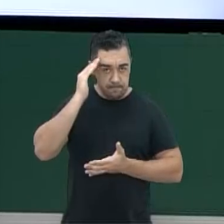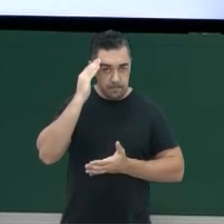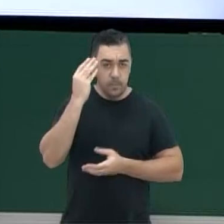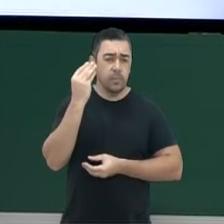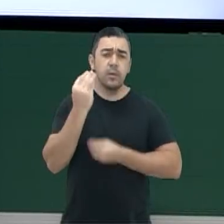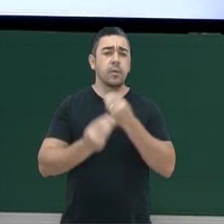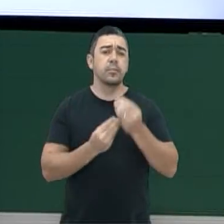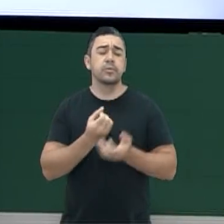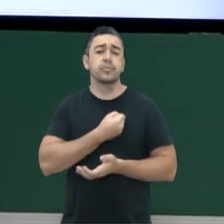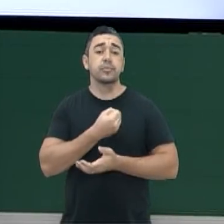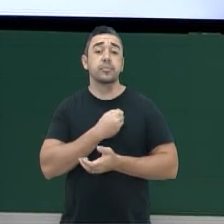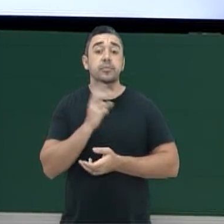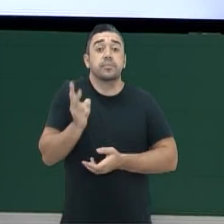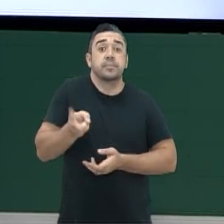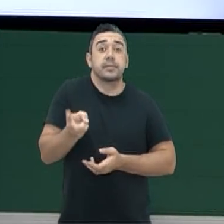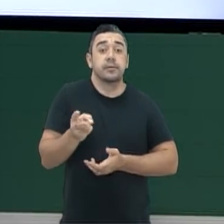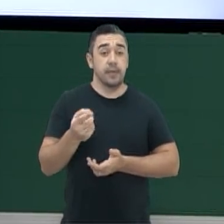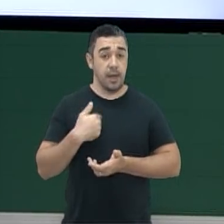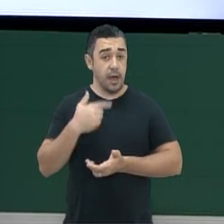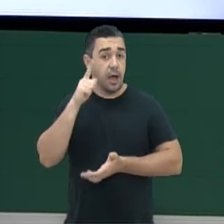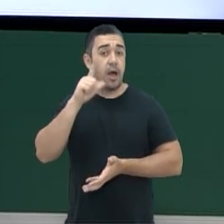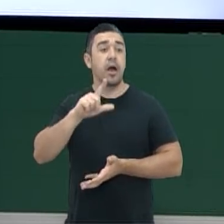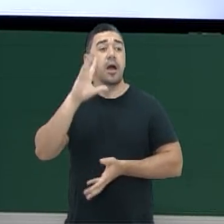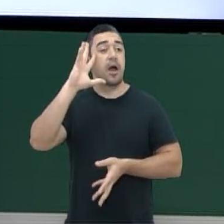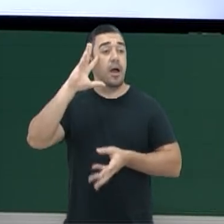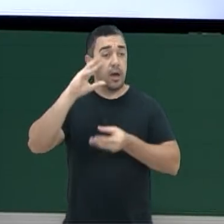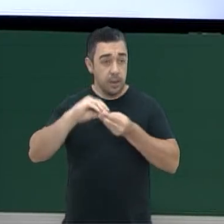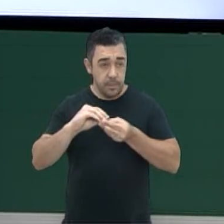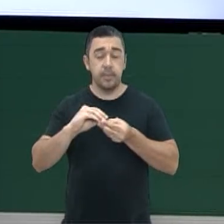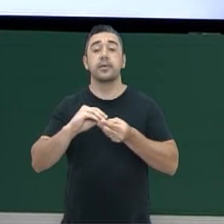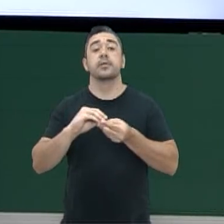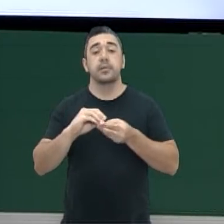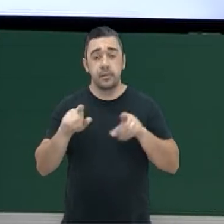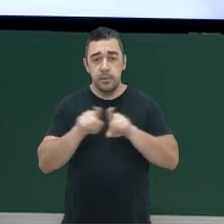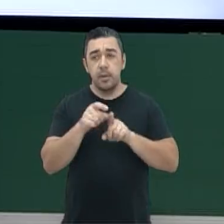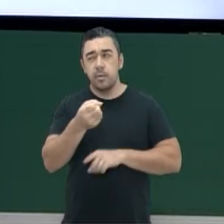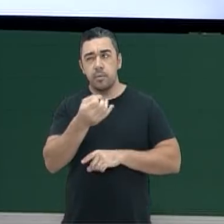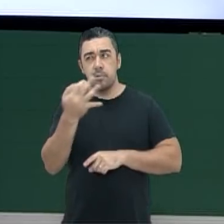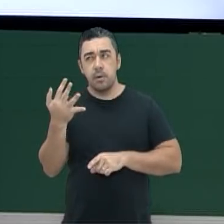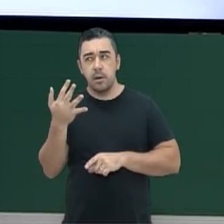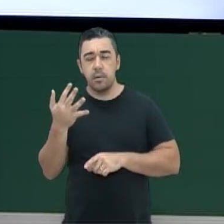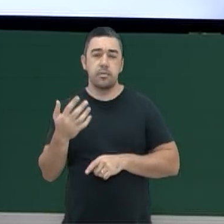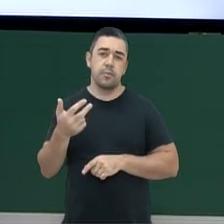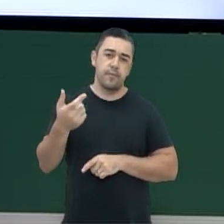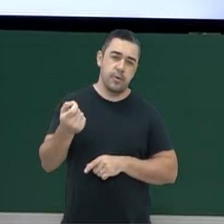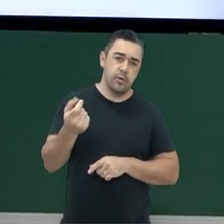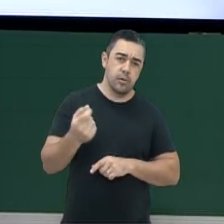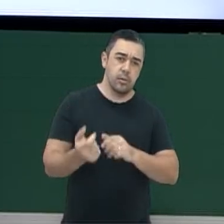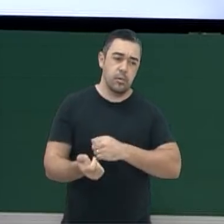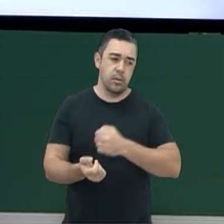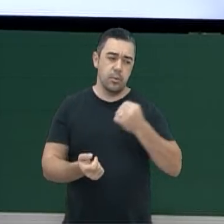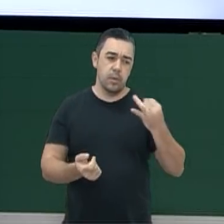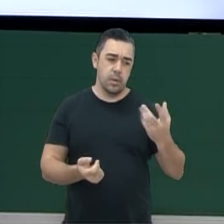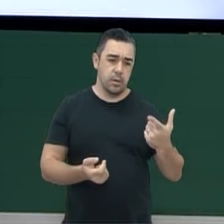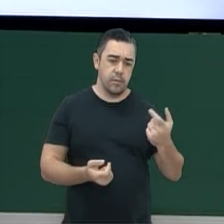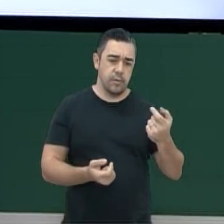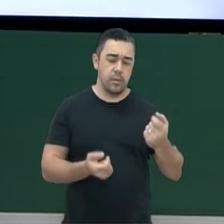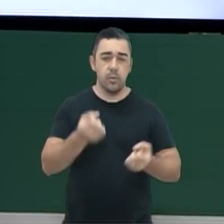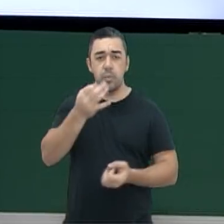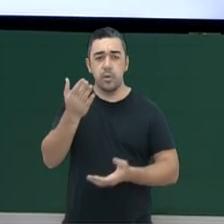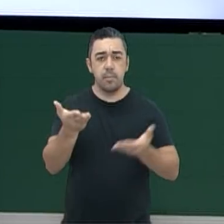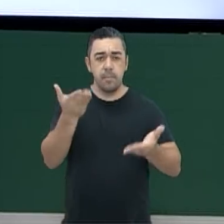com o mesmo valor, porque daí eu consigo entender tantos de 20avos ou tantos de 20avos, quem é